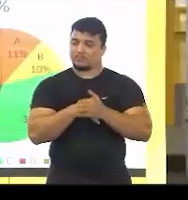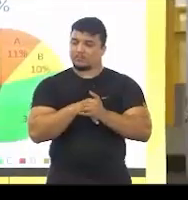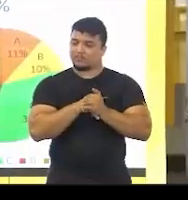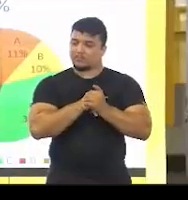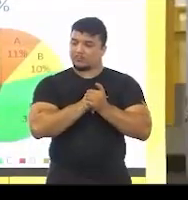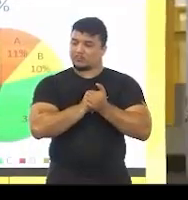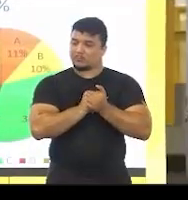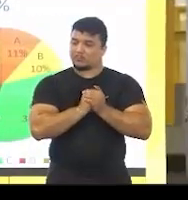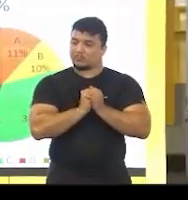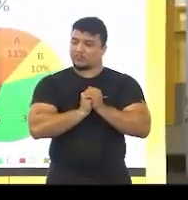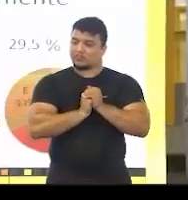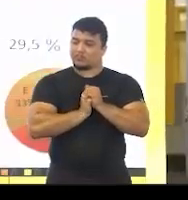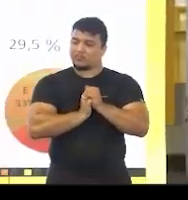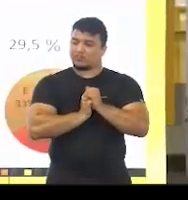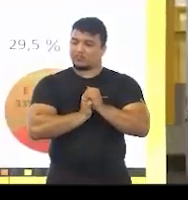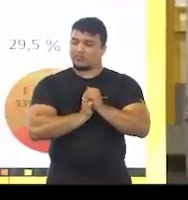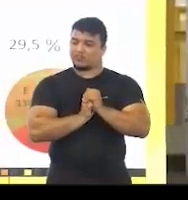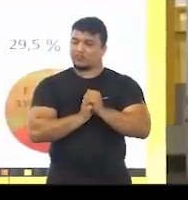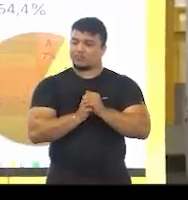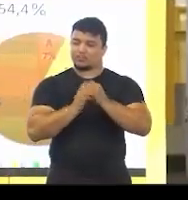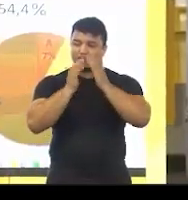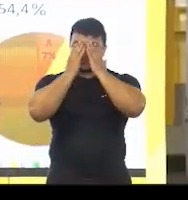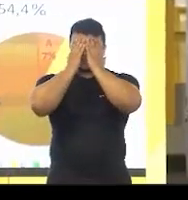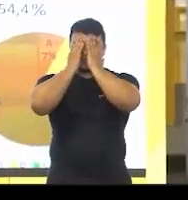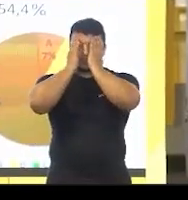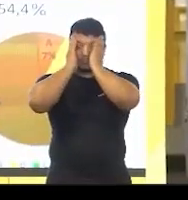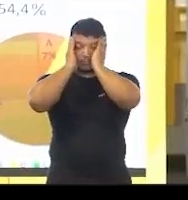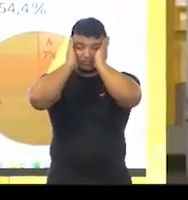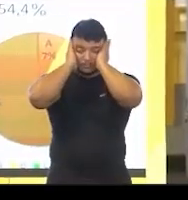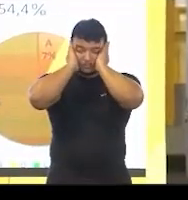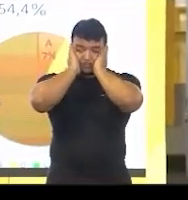Passa. Passa. Mais.